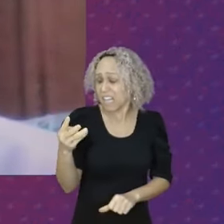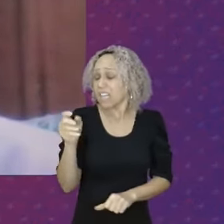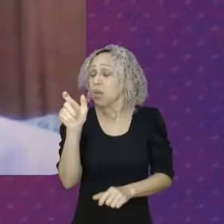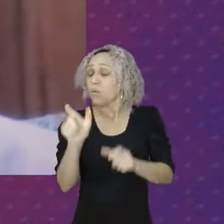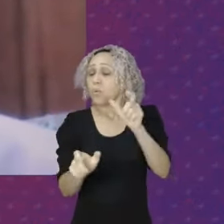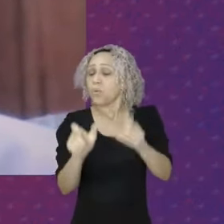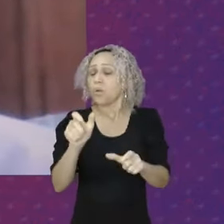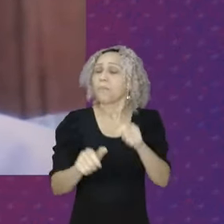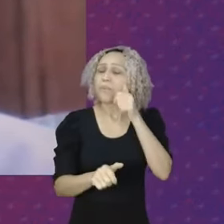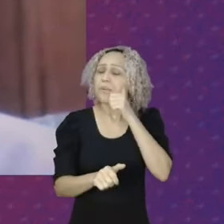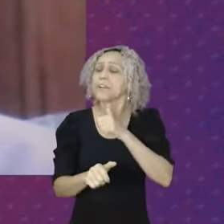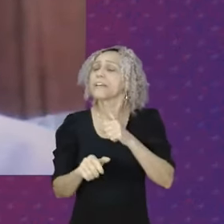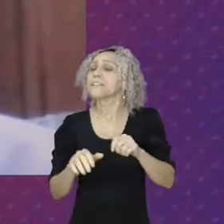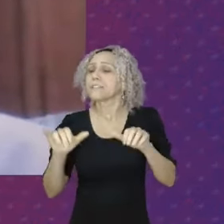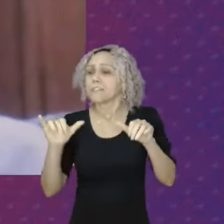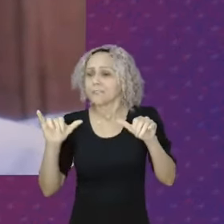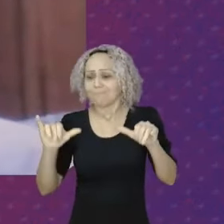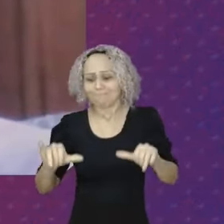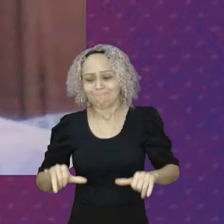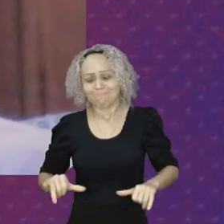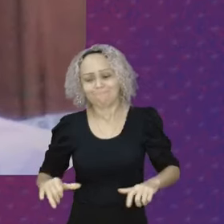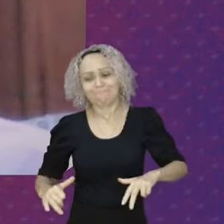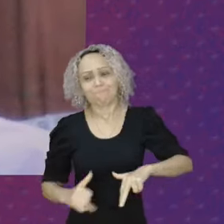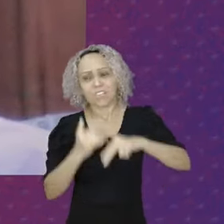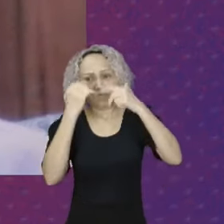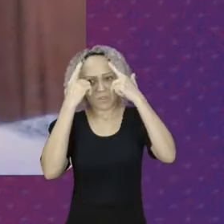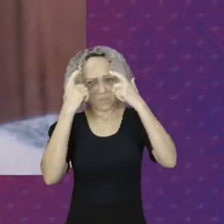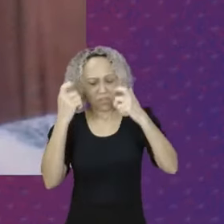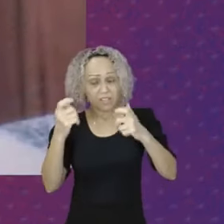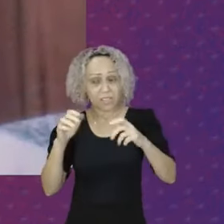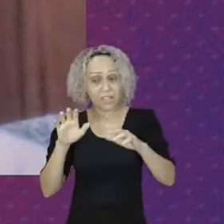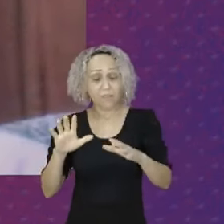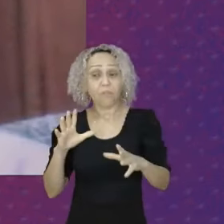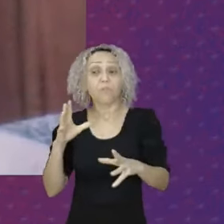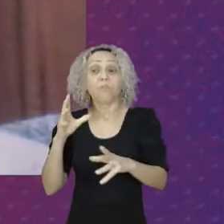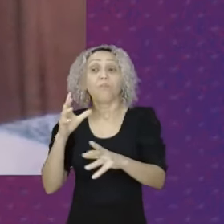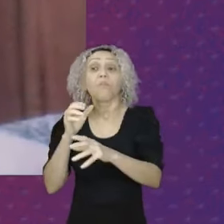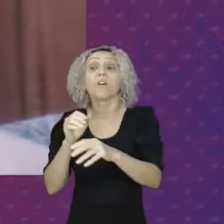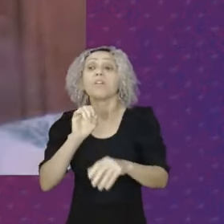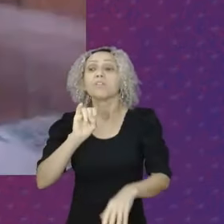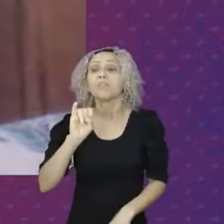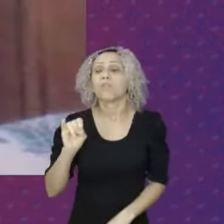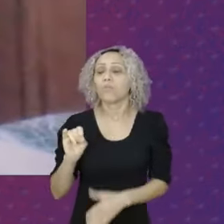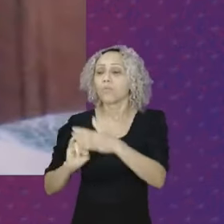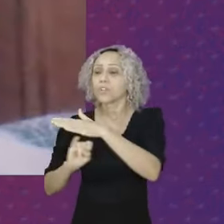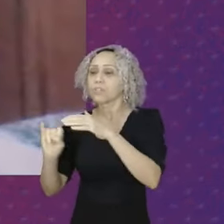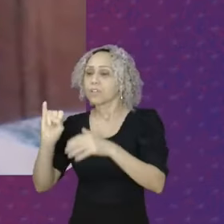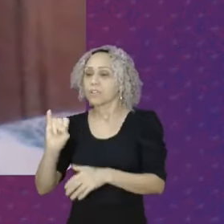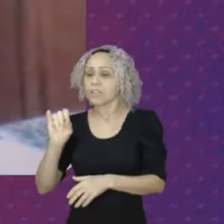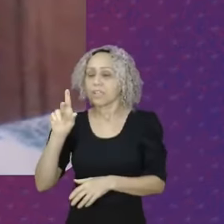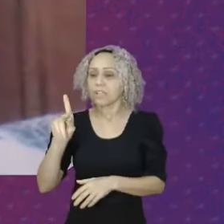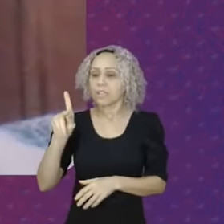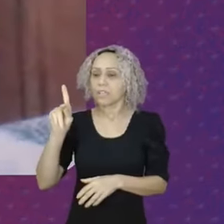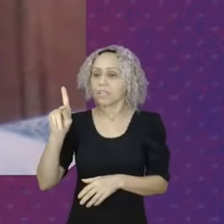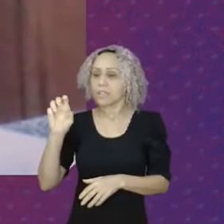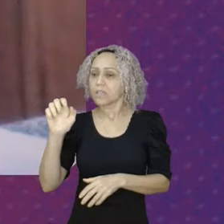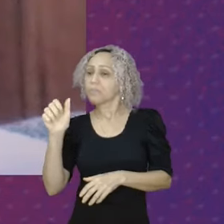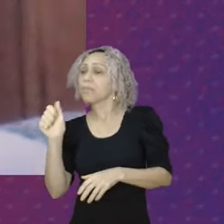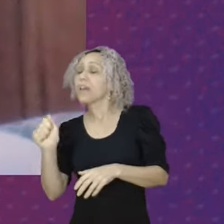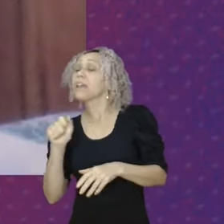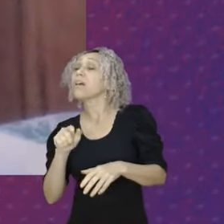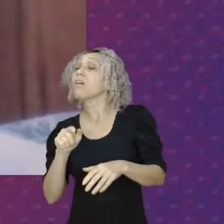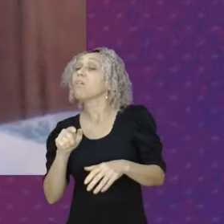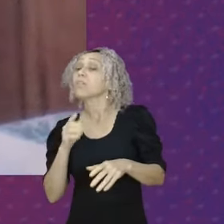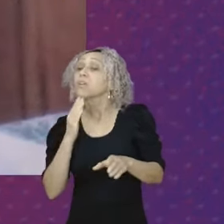universo ideia isso pelos dados do SUS o ipia pegou dado do SUS porque como eu disse a gente não tem essa classificação